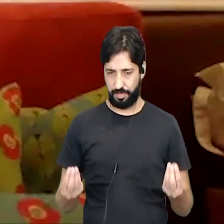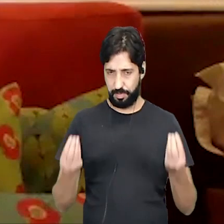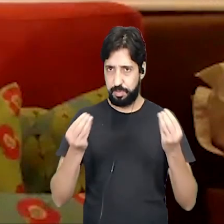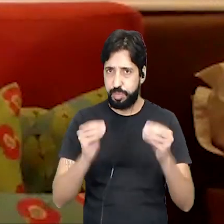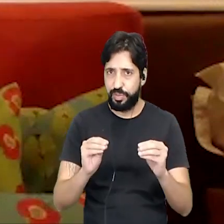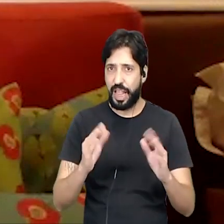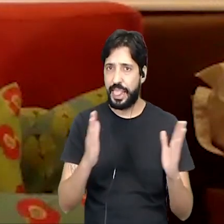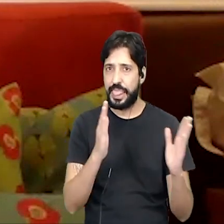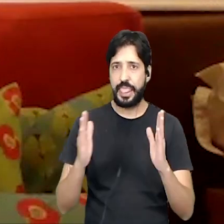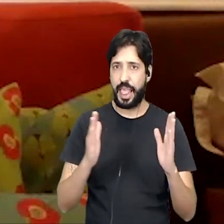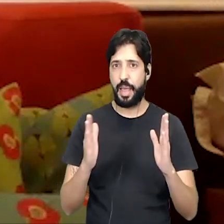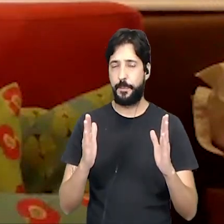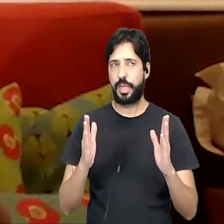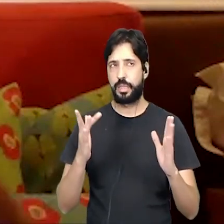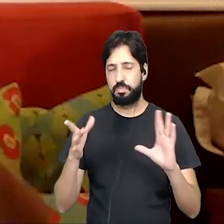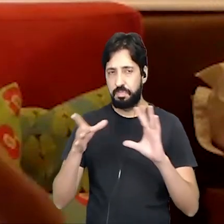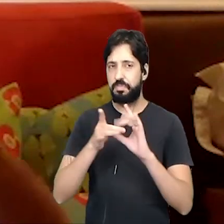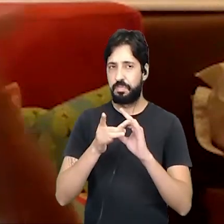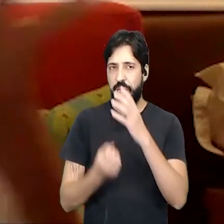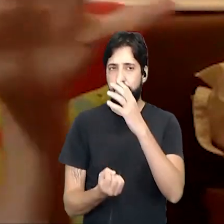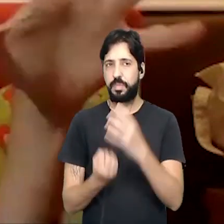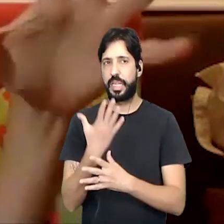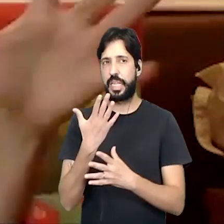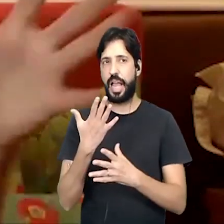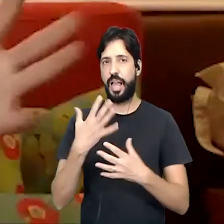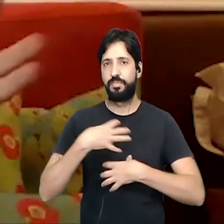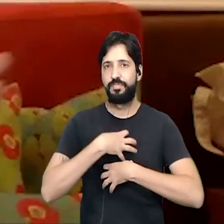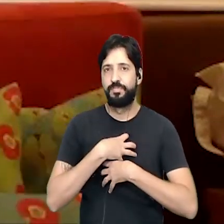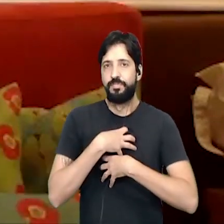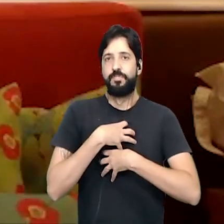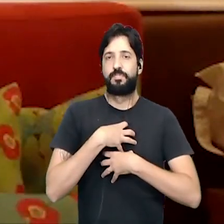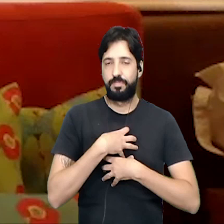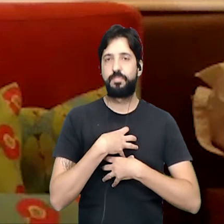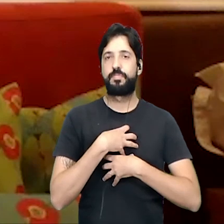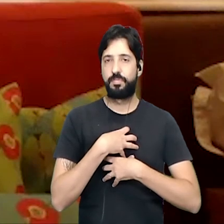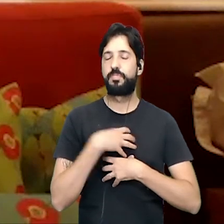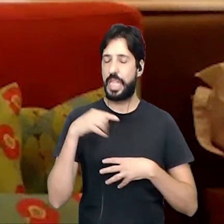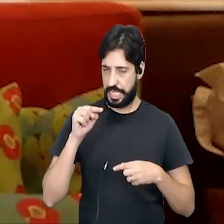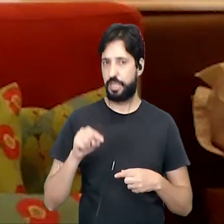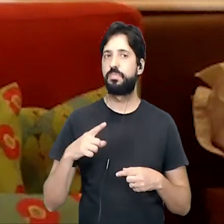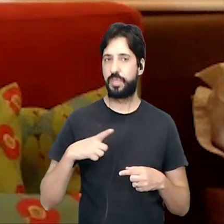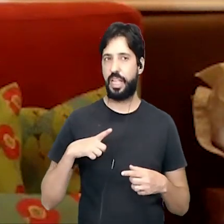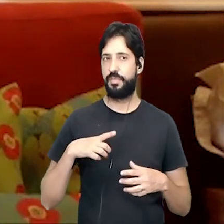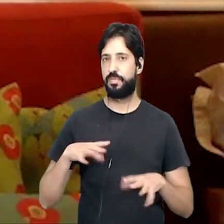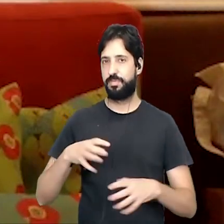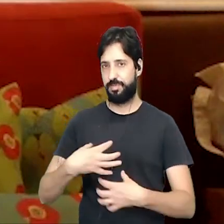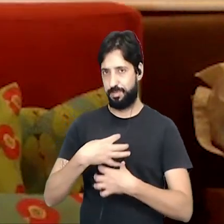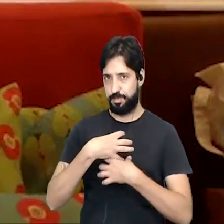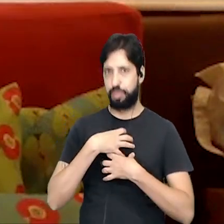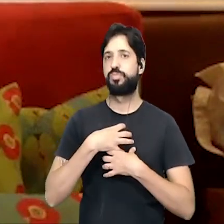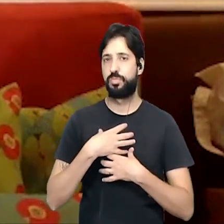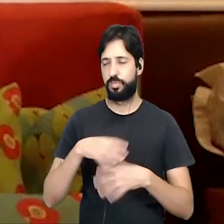uma consistência para esse tempo, né? Para criar uma atmosfera, né? E